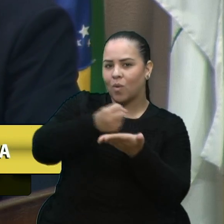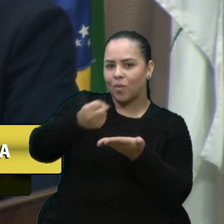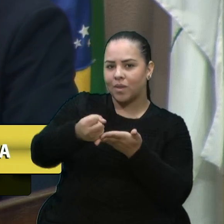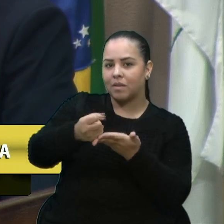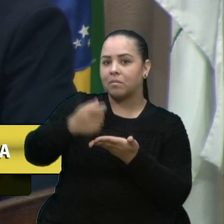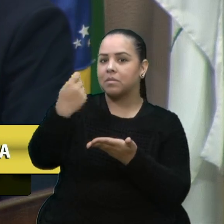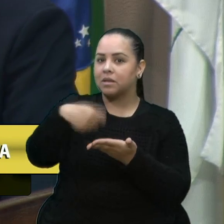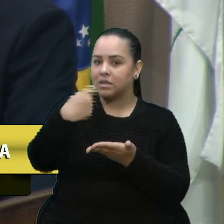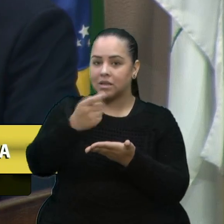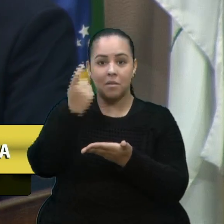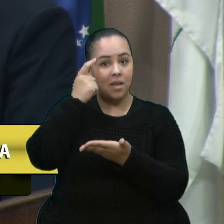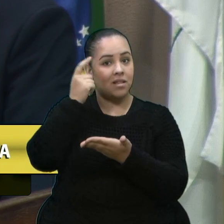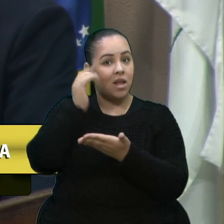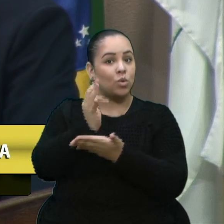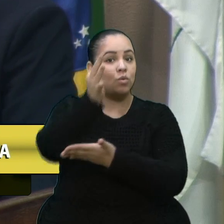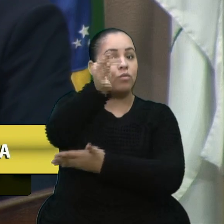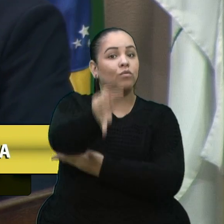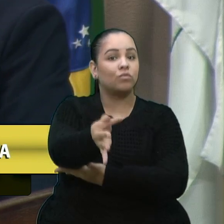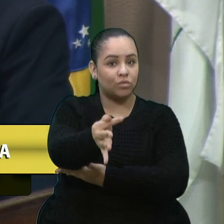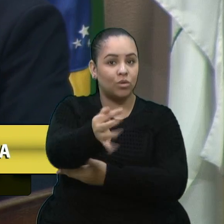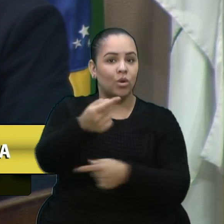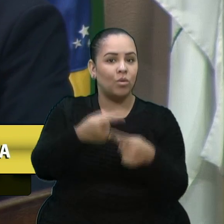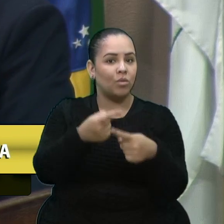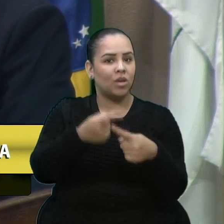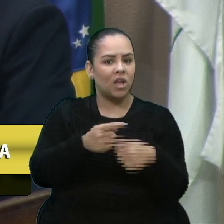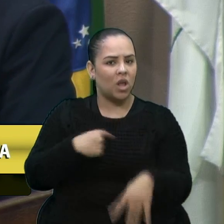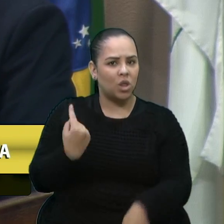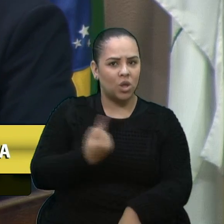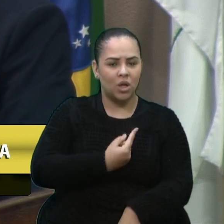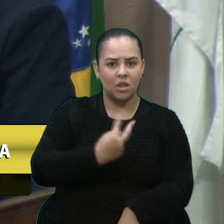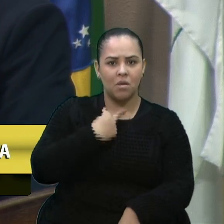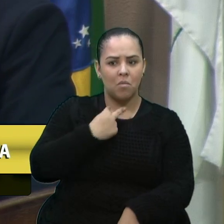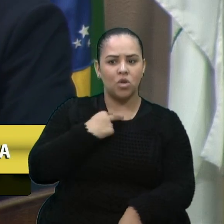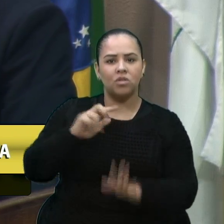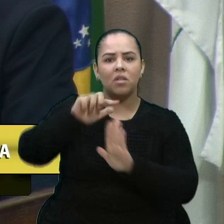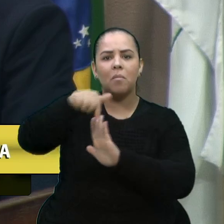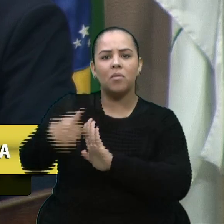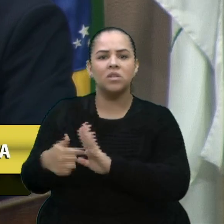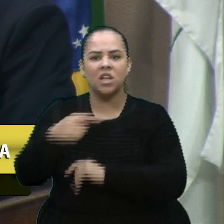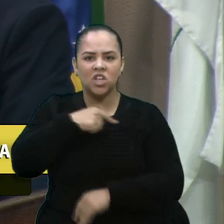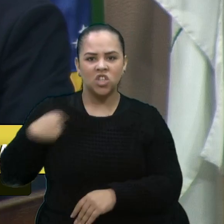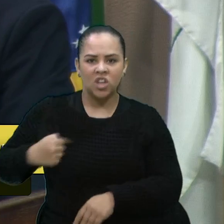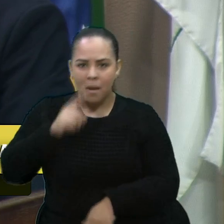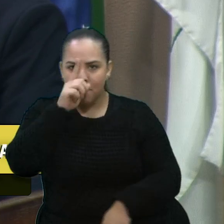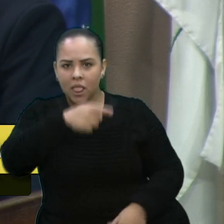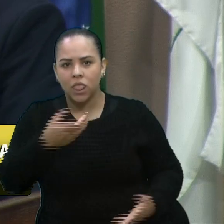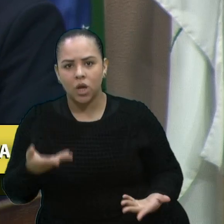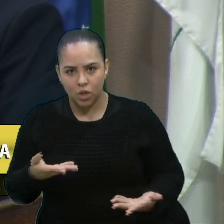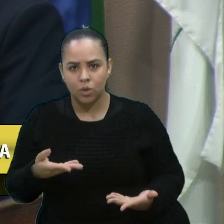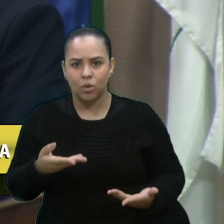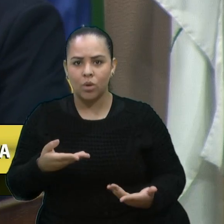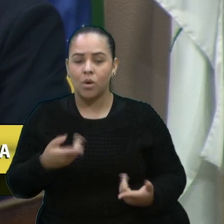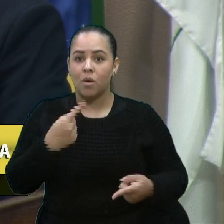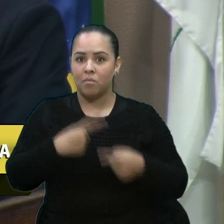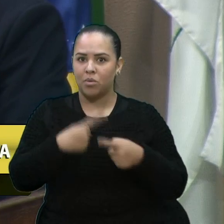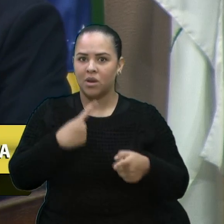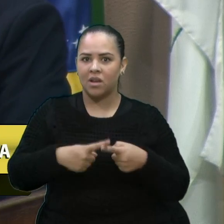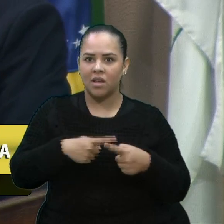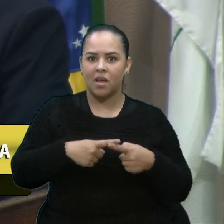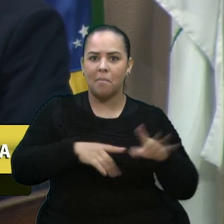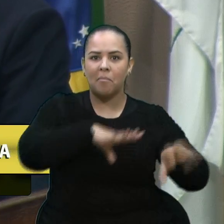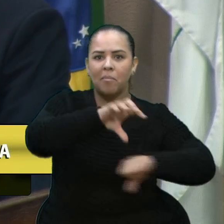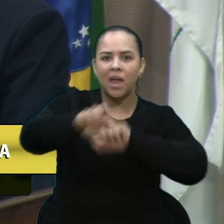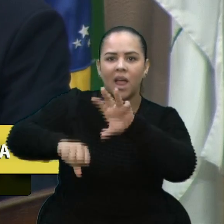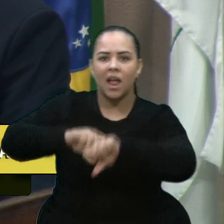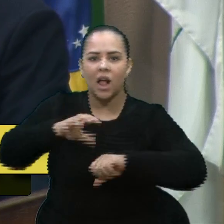soberania num futuro, para que a gente não venha se tornar refém de uma outra nação, porque tomaram conta.